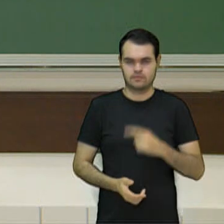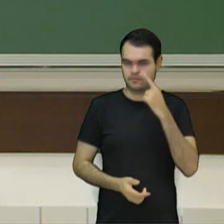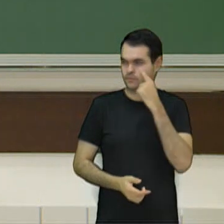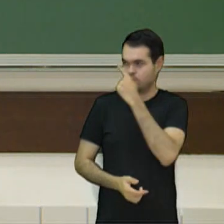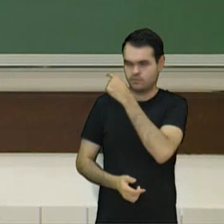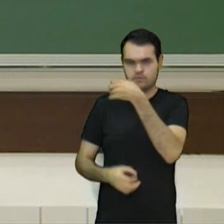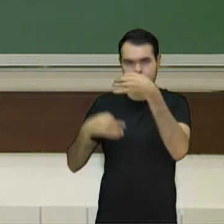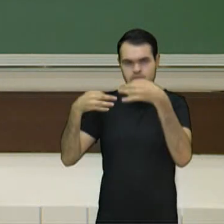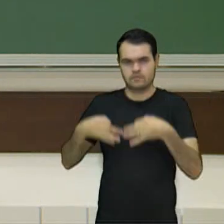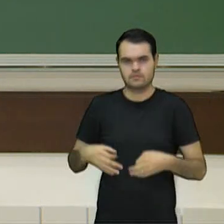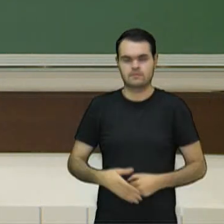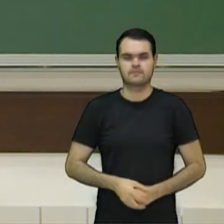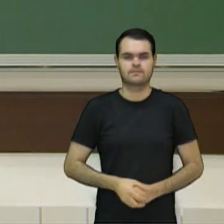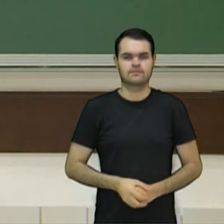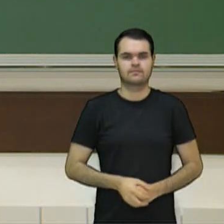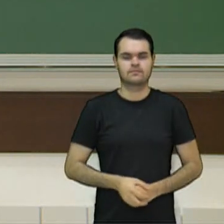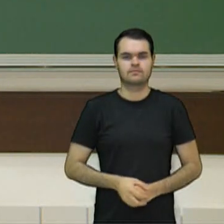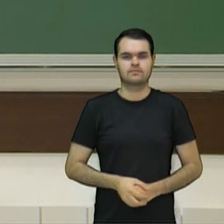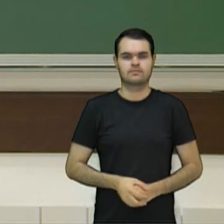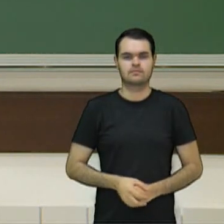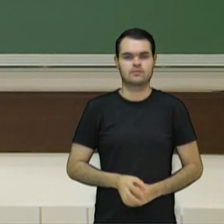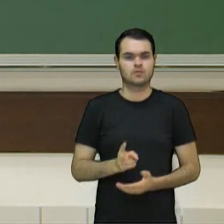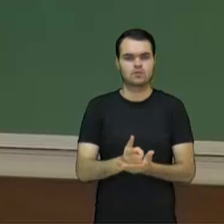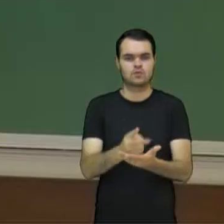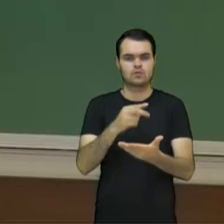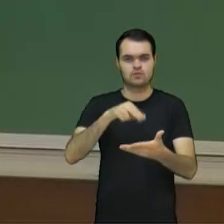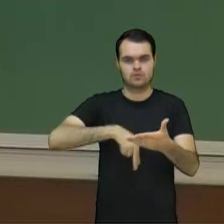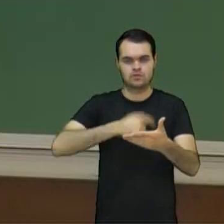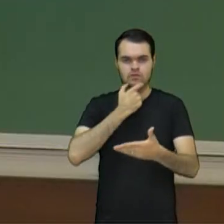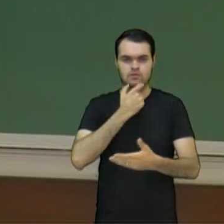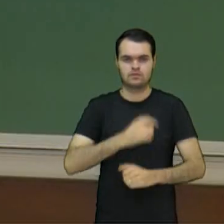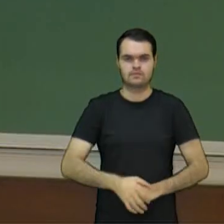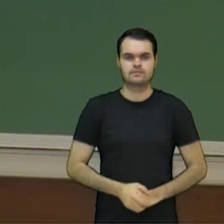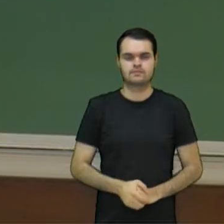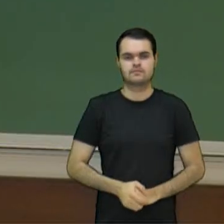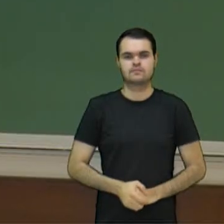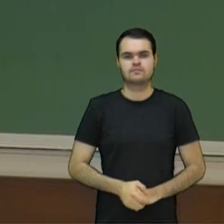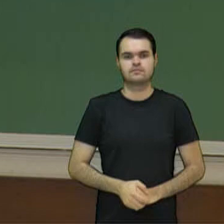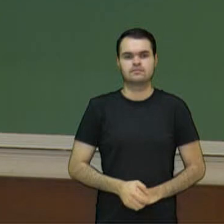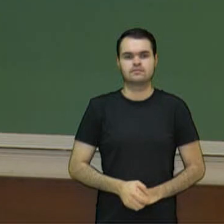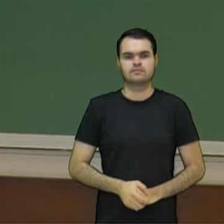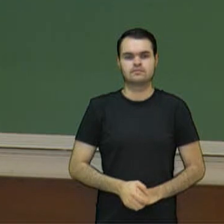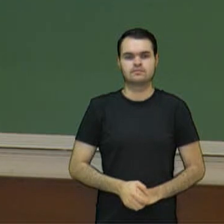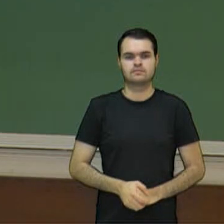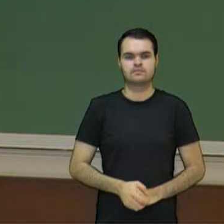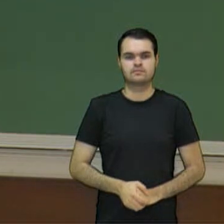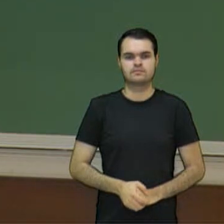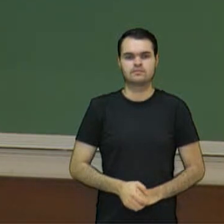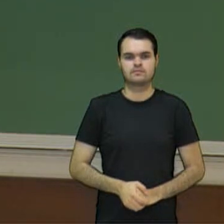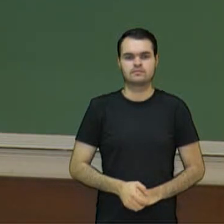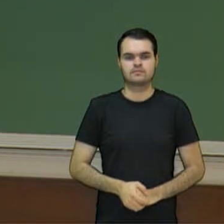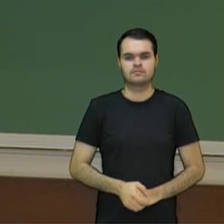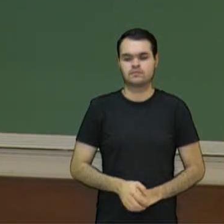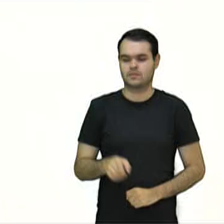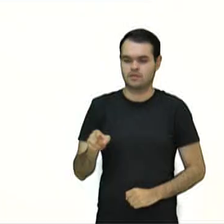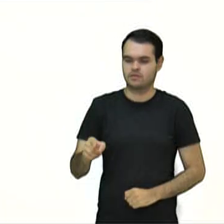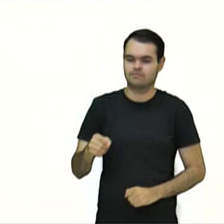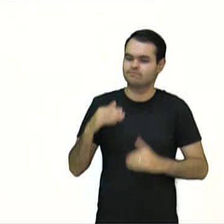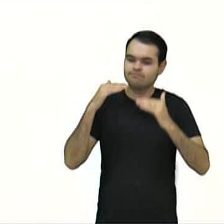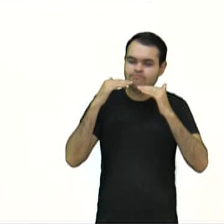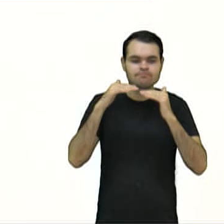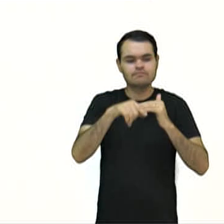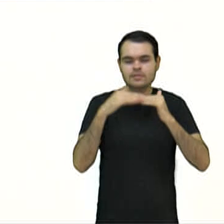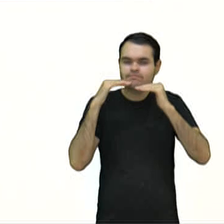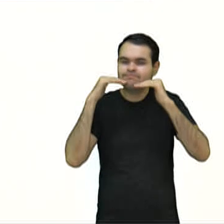ali, asked. But she just smiled and turned away. Ela apenas sorriu